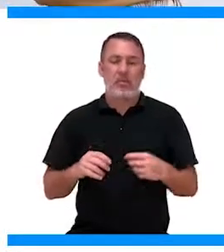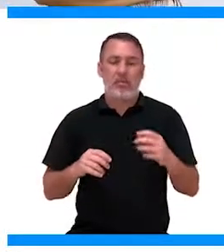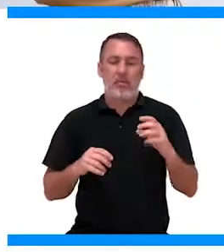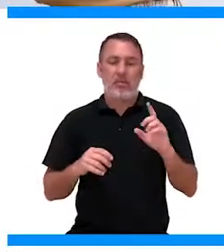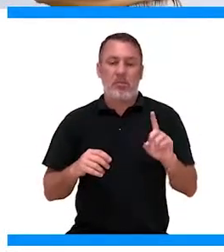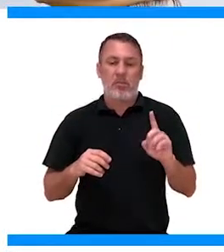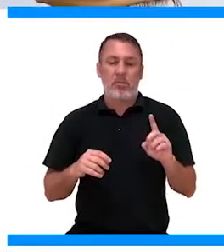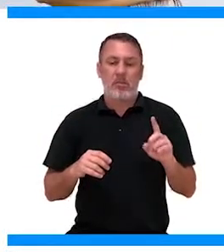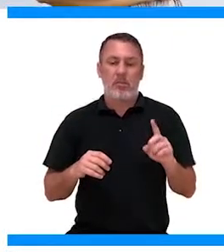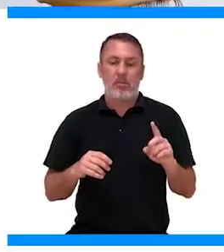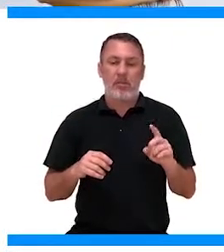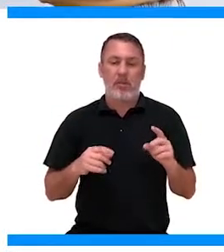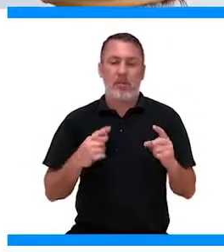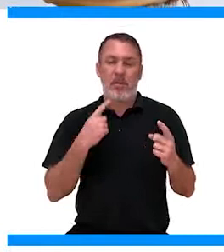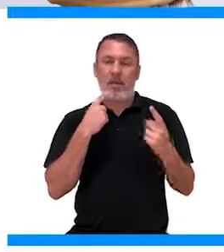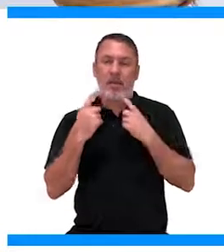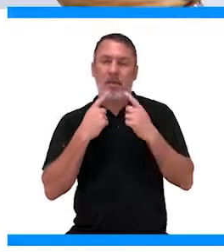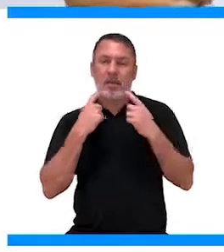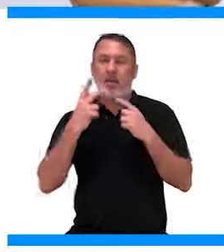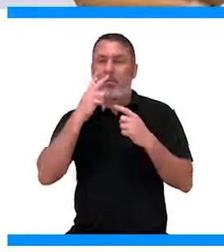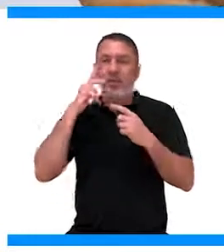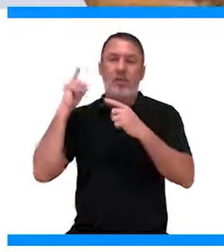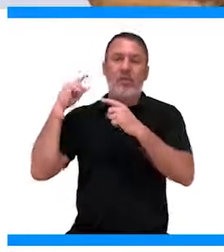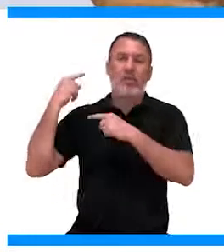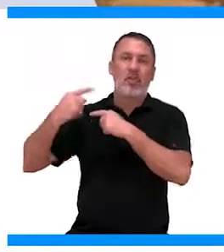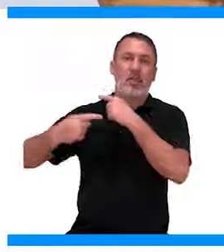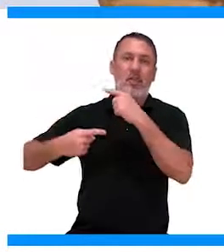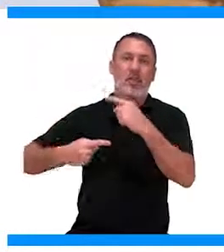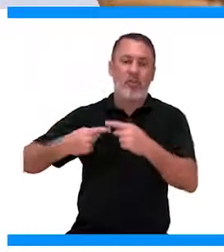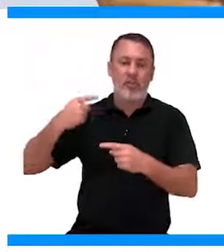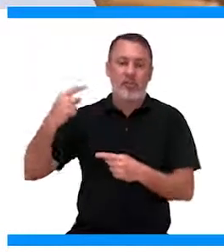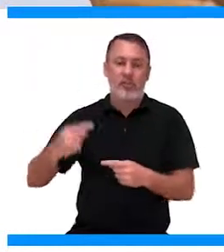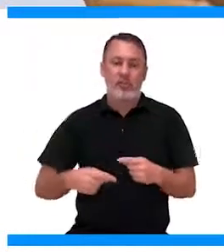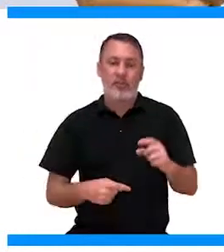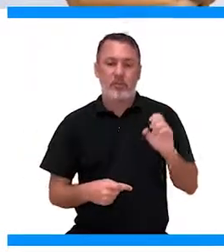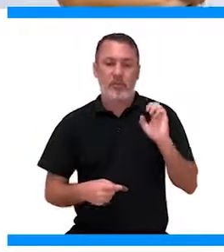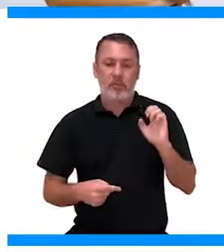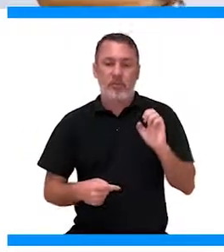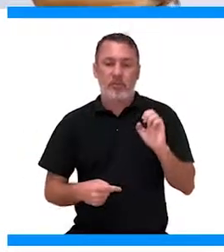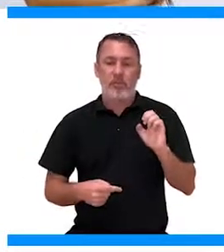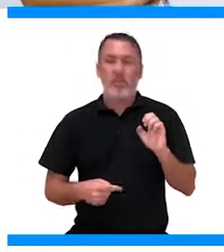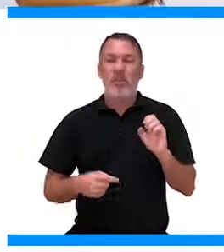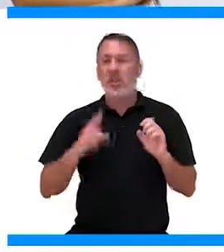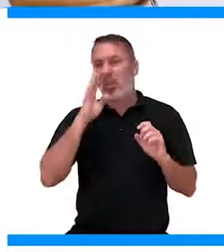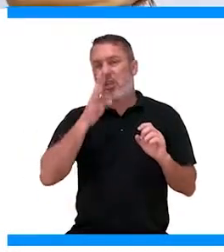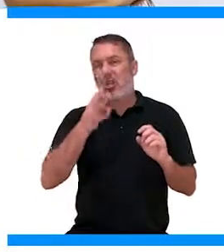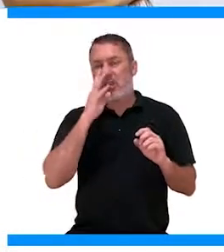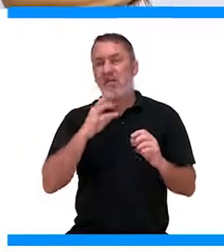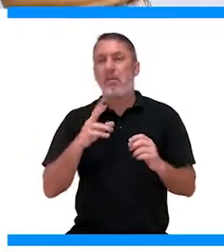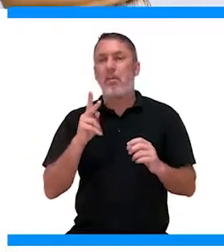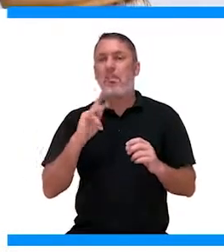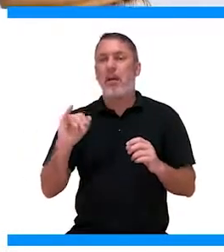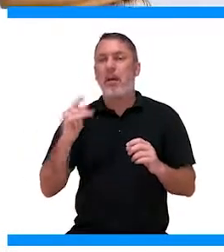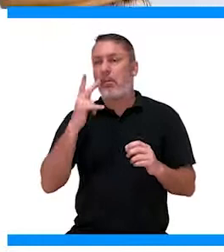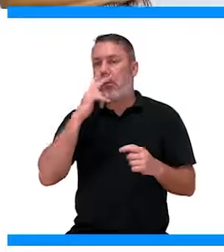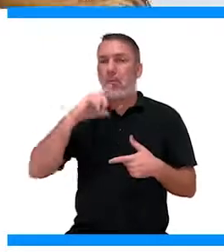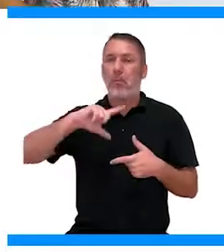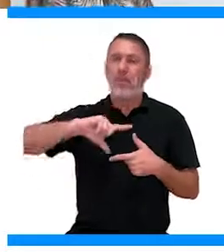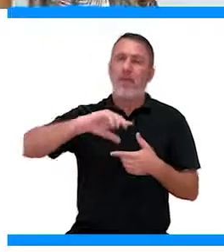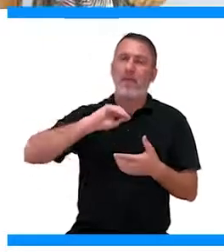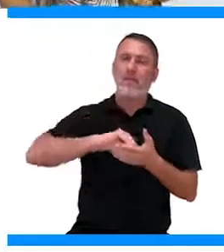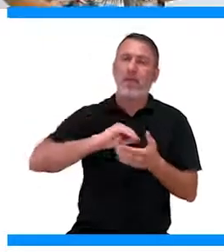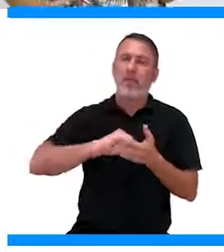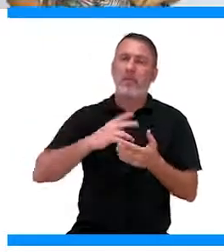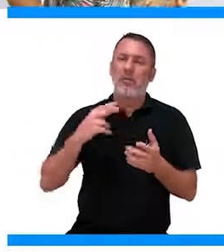bicicletas. D. Caracterizar o diálogo entre as gerações. E E. Criticar a falta de perspectiva do pai.